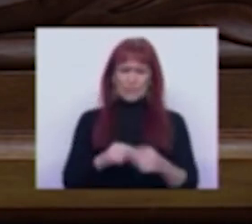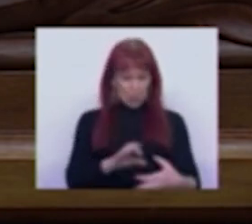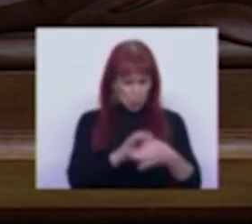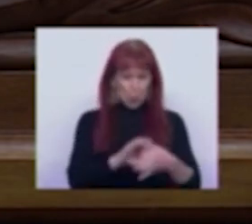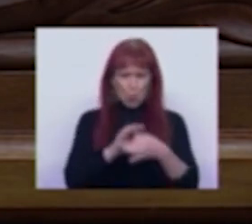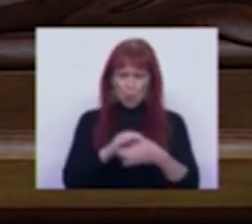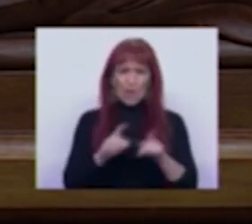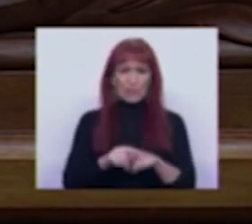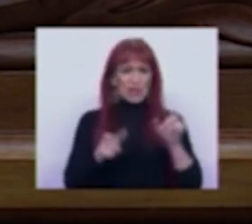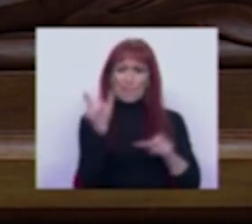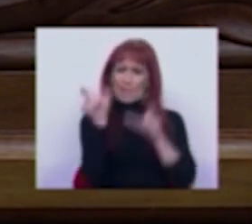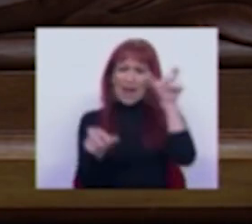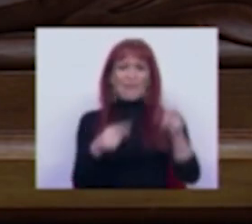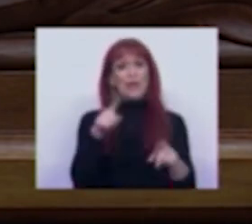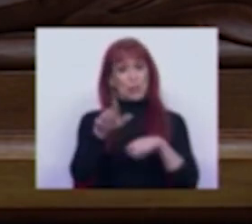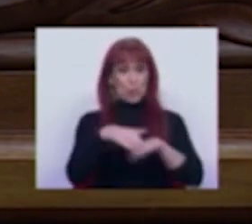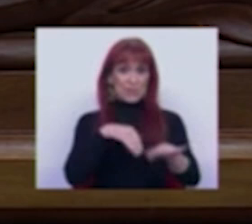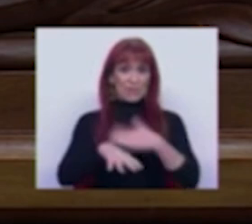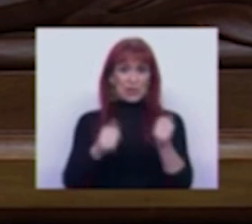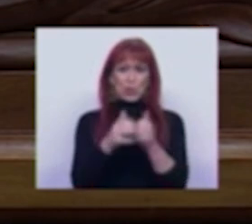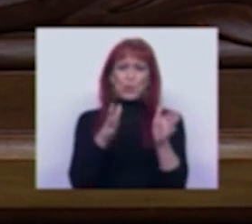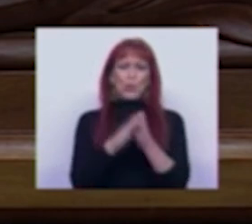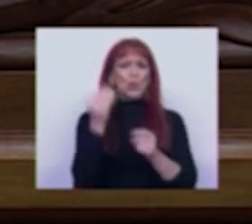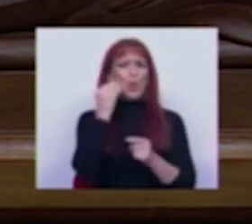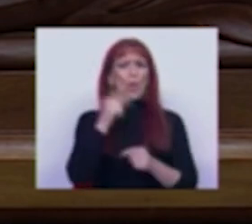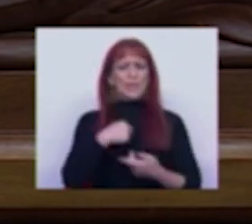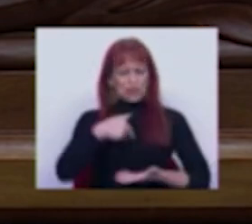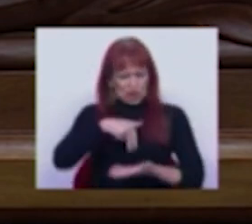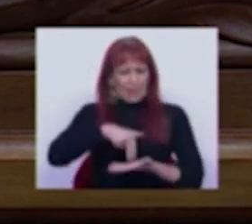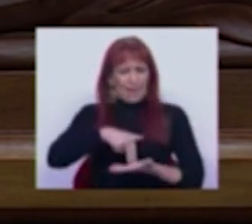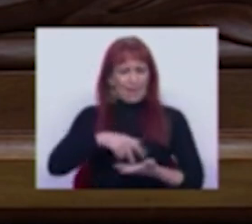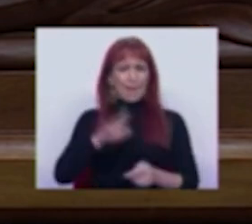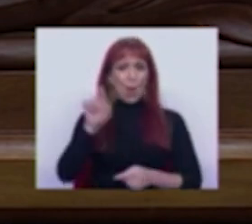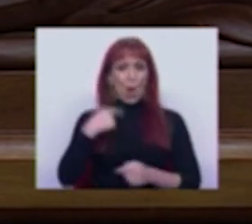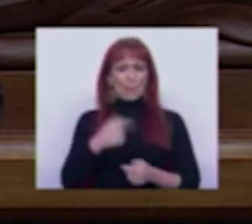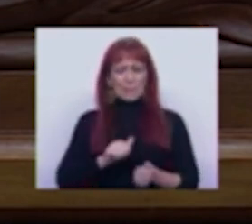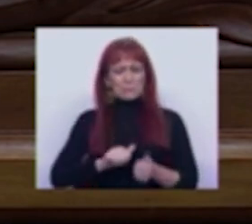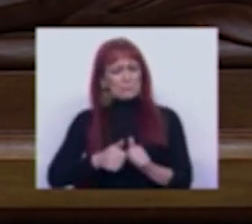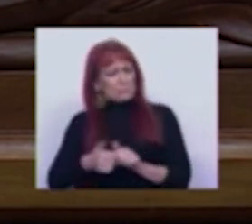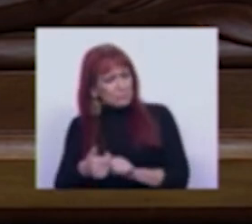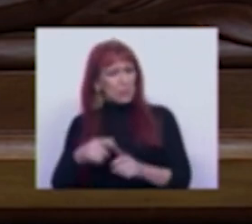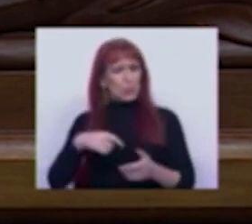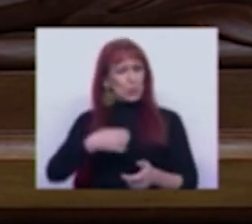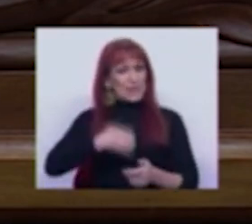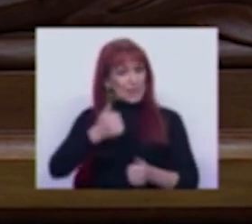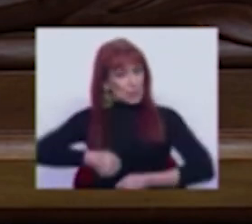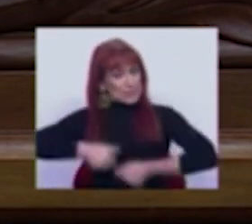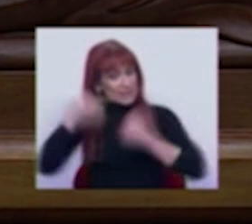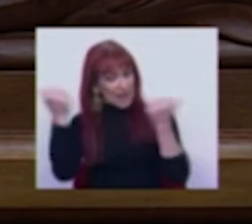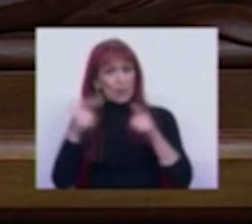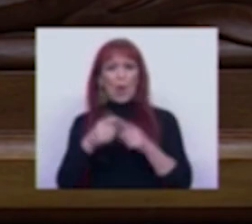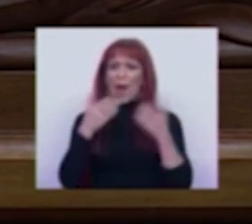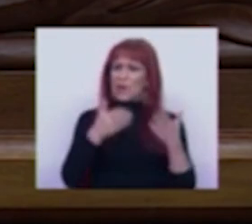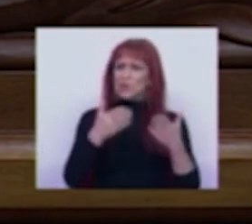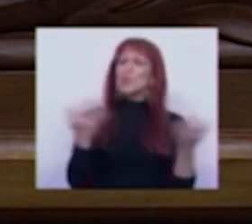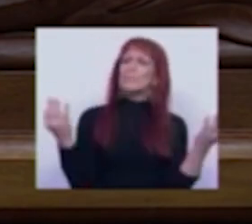coerência entre as palavras e os atos. São tudo formas de estar que, se forem corrigidas no sentido certo,